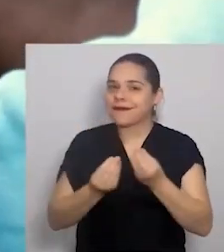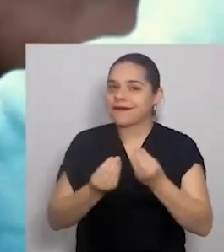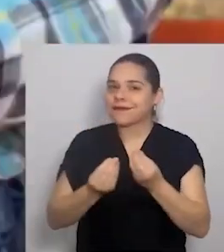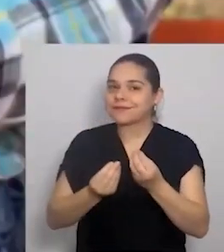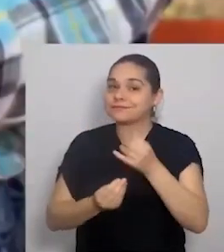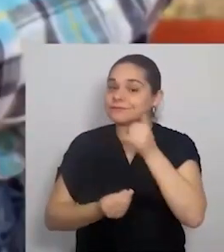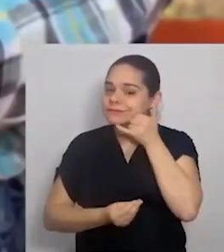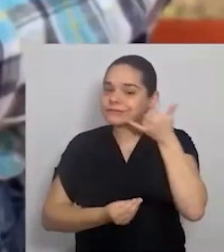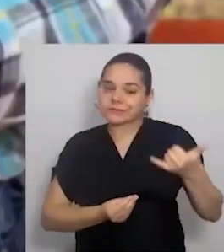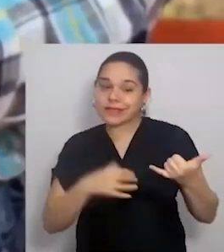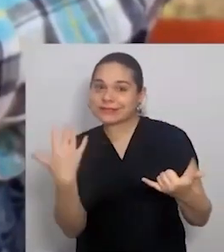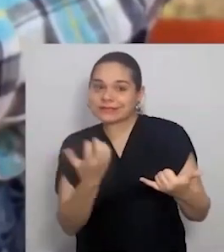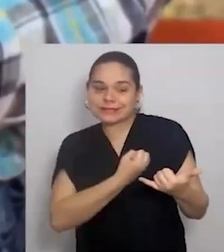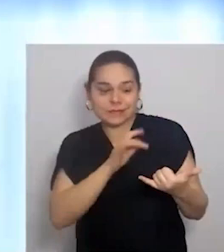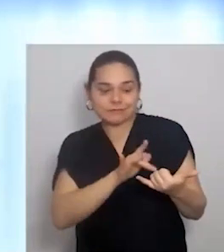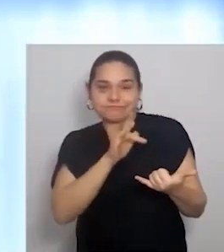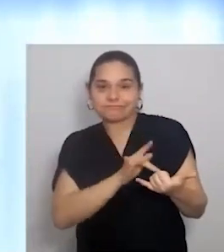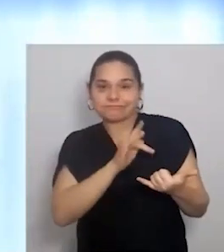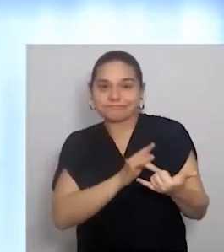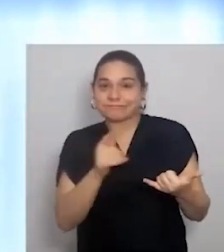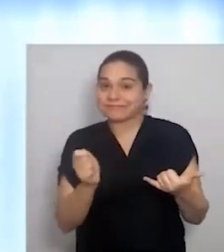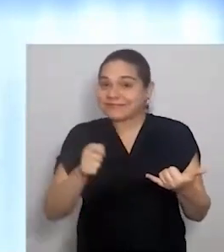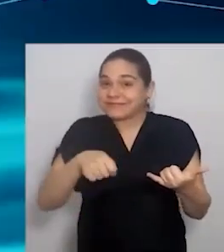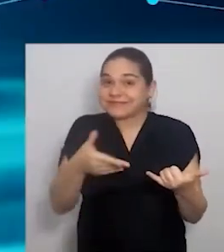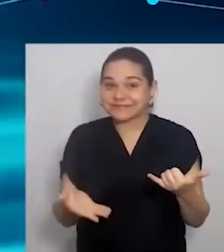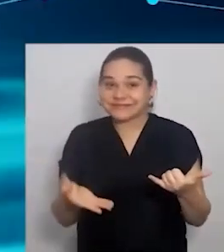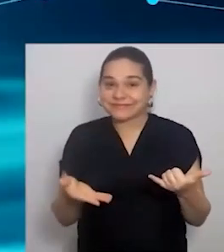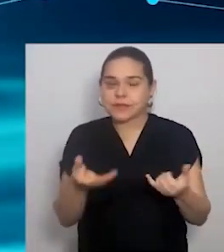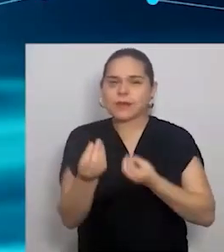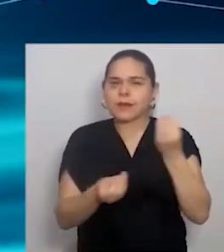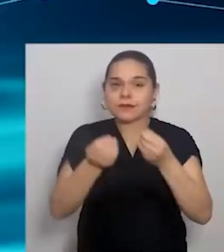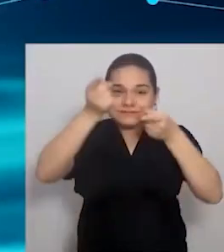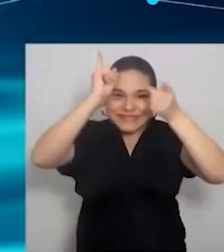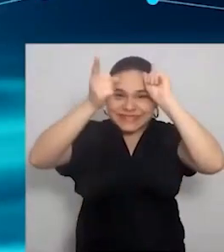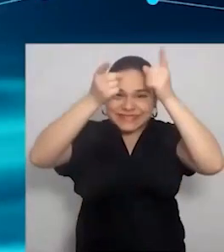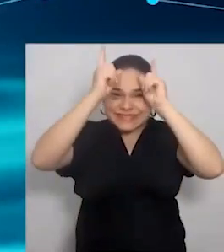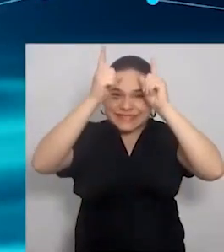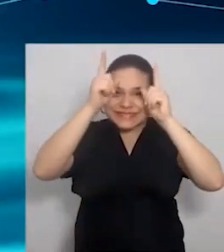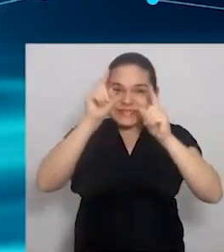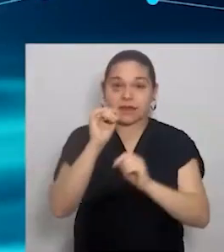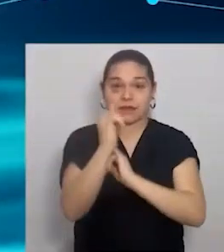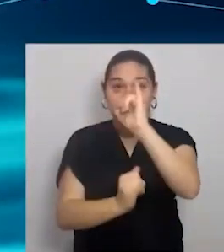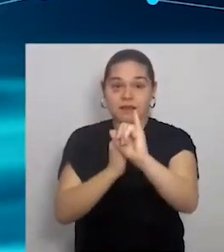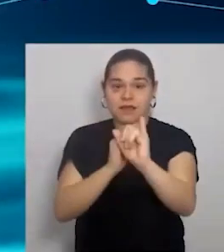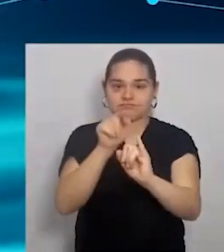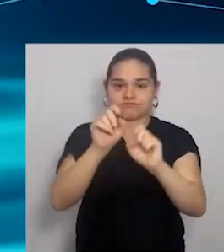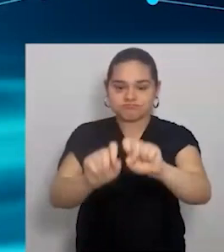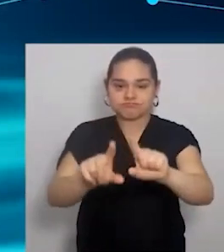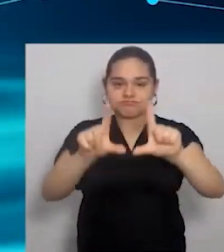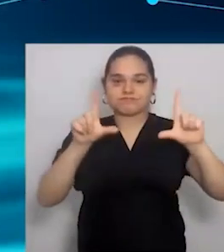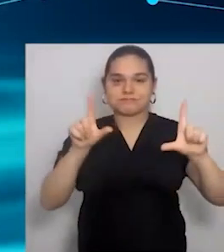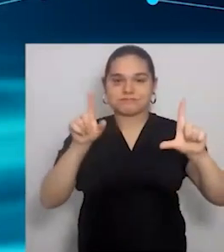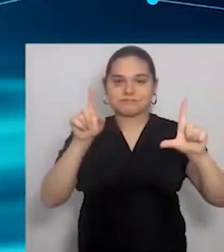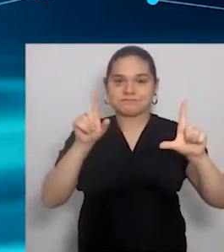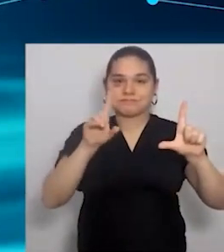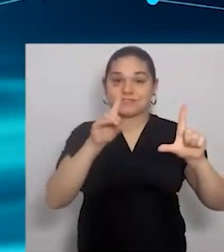atalho para o portal salvo na tela inicial do seu celular. Para Android, acesse o endereço pelo Chrome, clique nos três